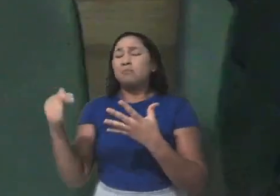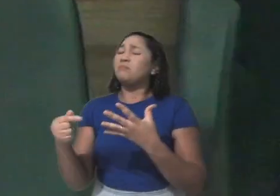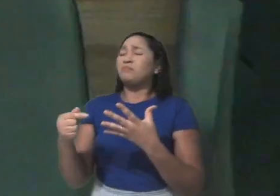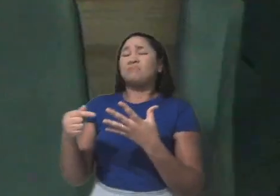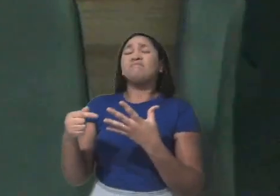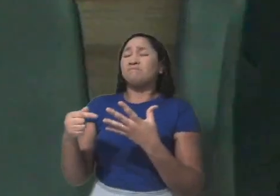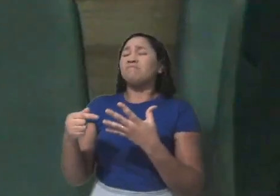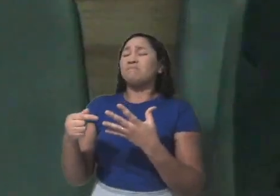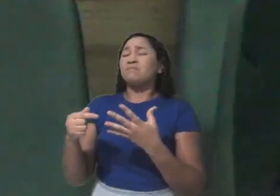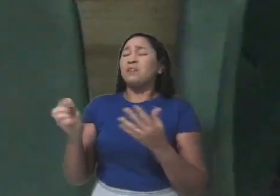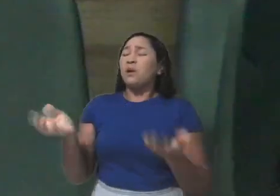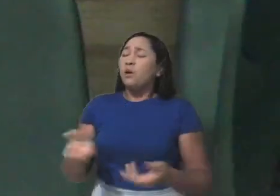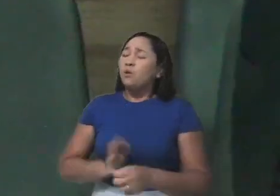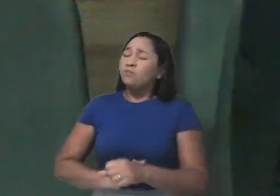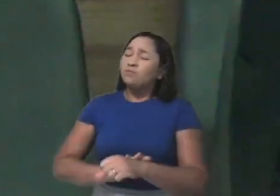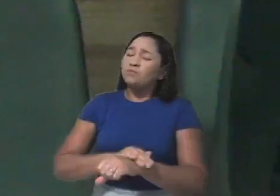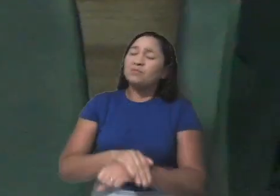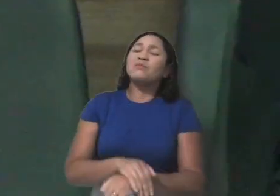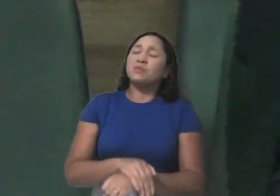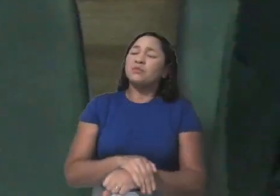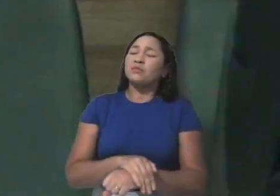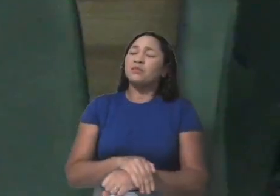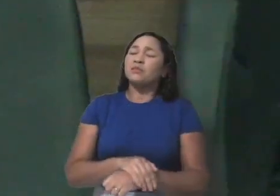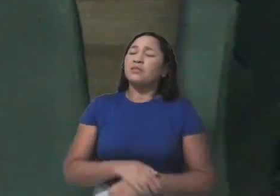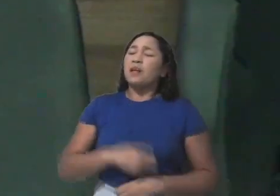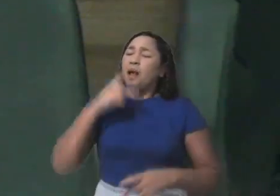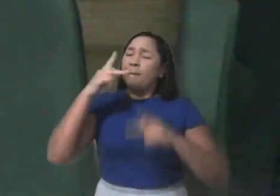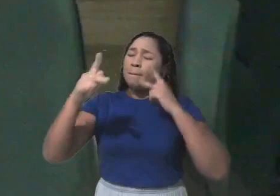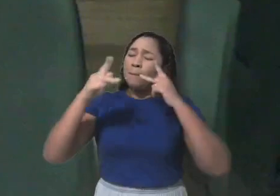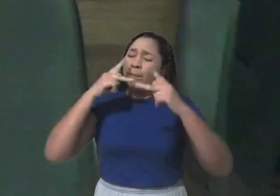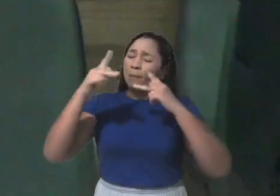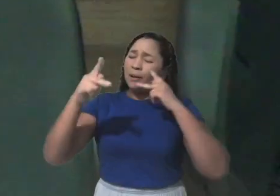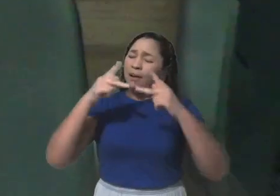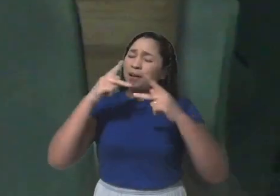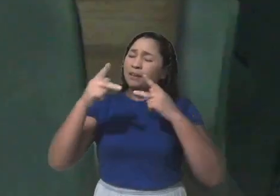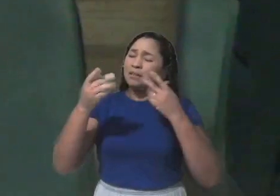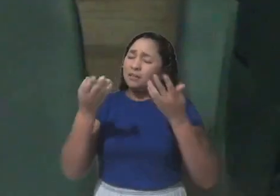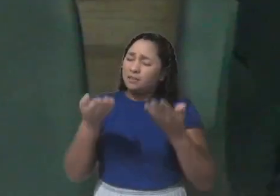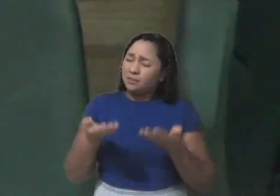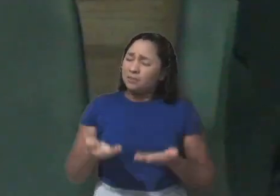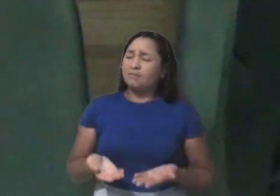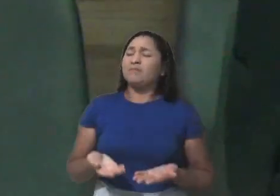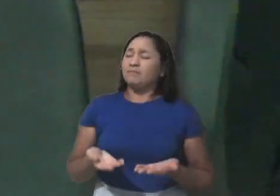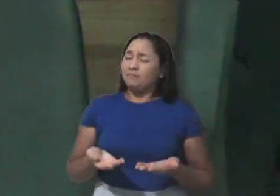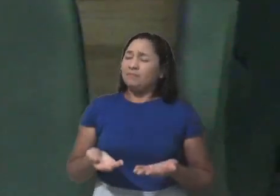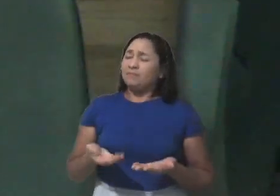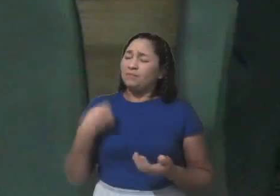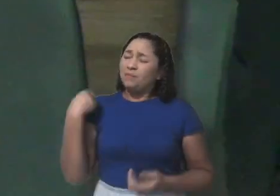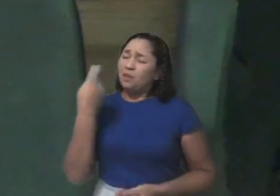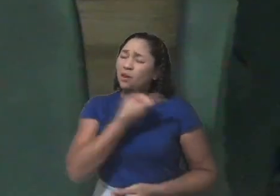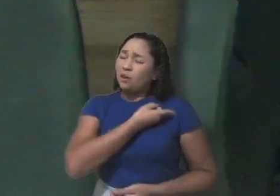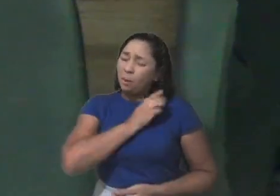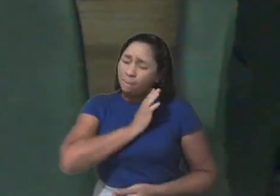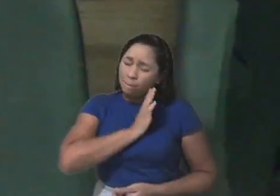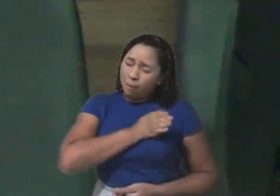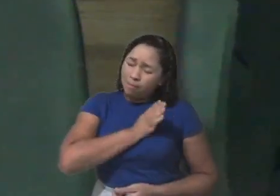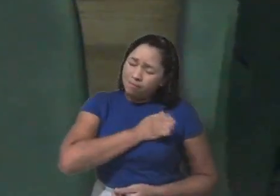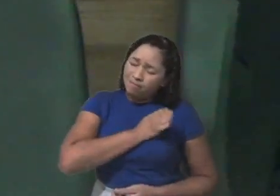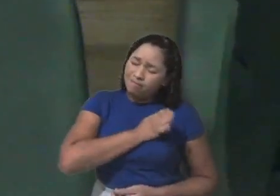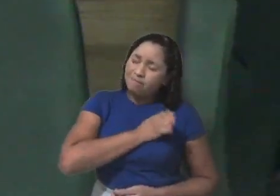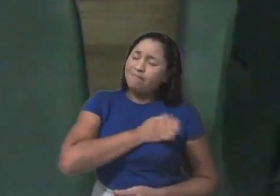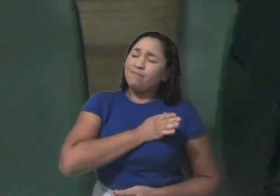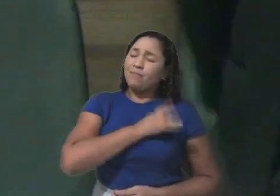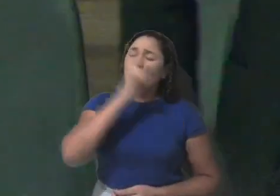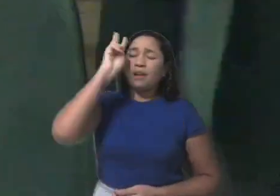proporcionou na noite deste dia, por esta palavra, Senhor, que foi ministrada aos nossos corações. Senhor,